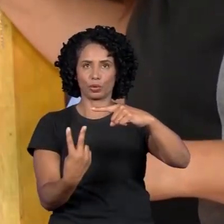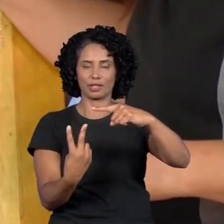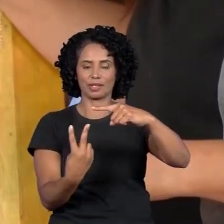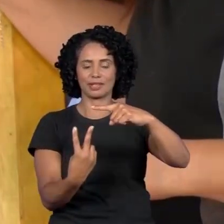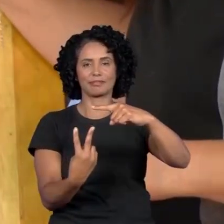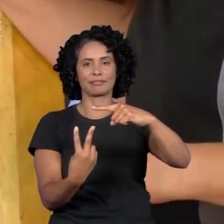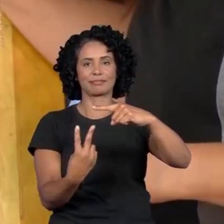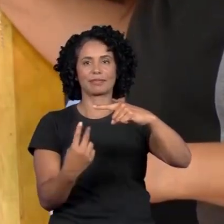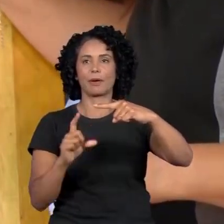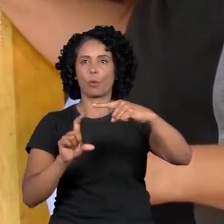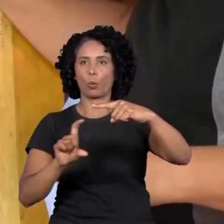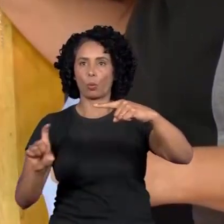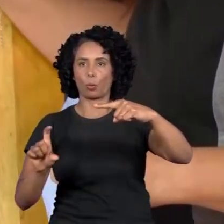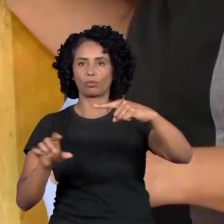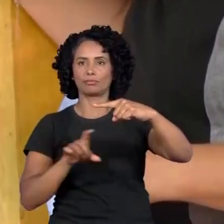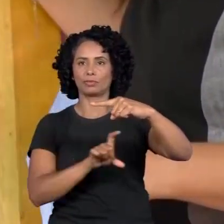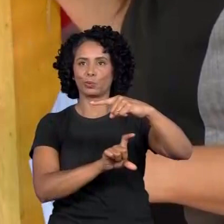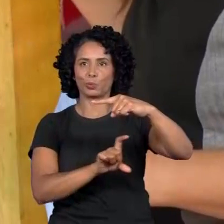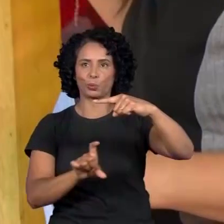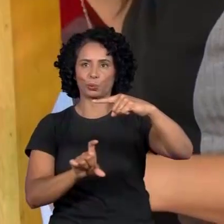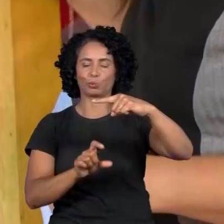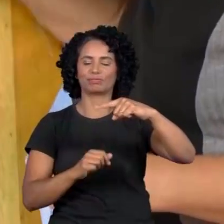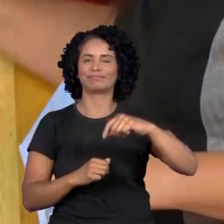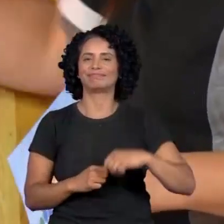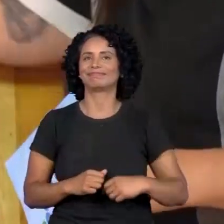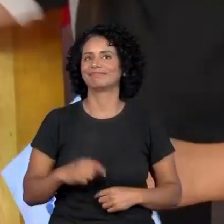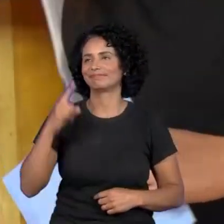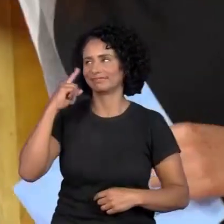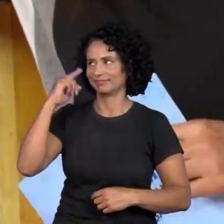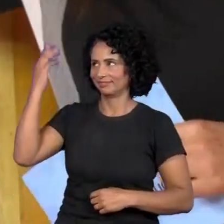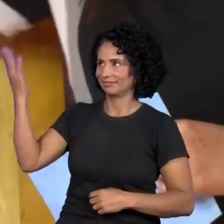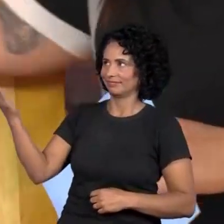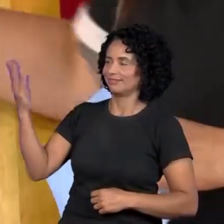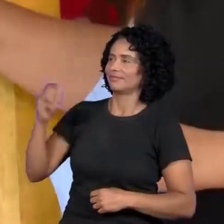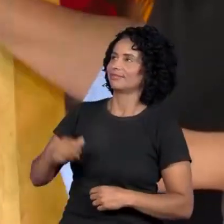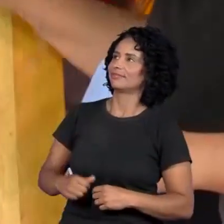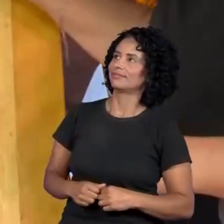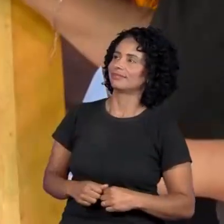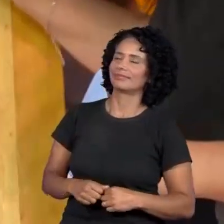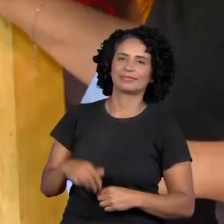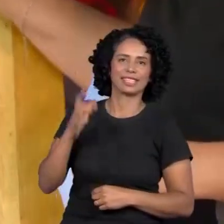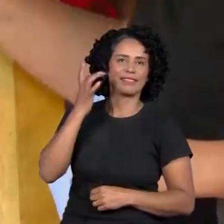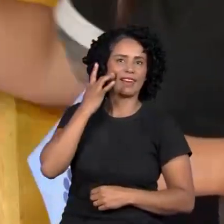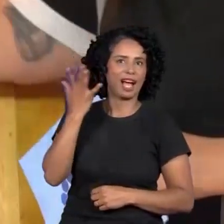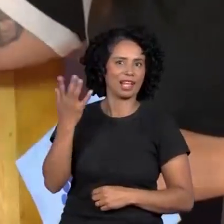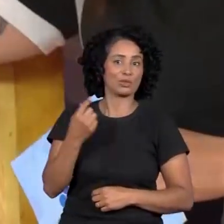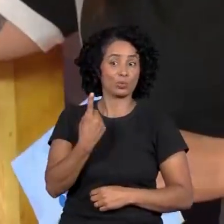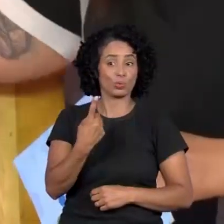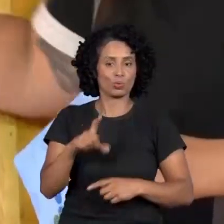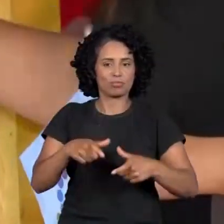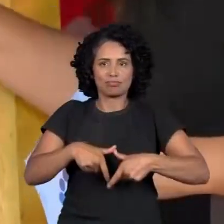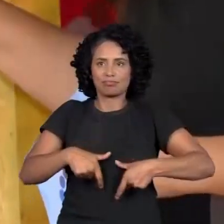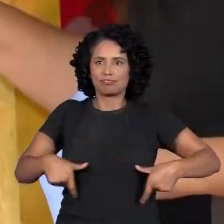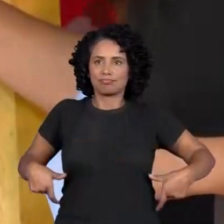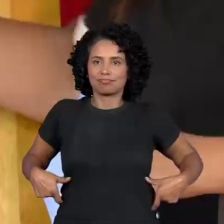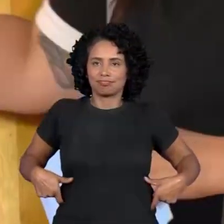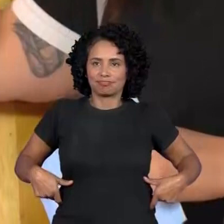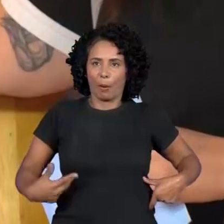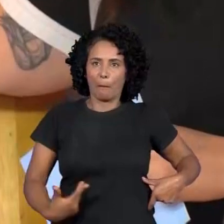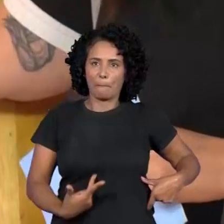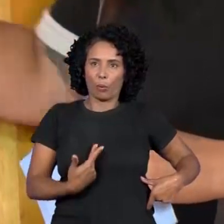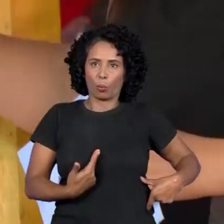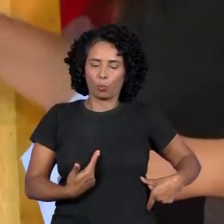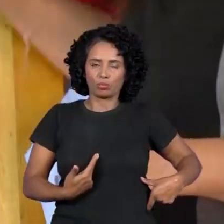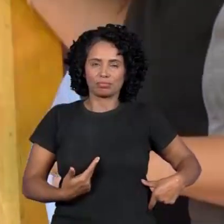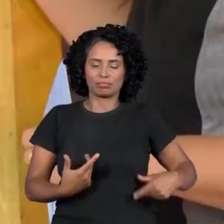partes que eu dividi o inteiro. Então, eu peguei o cinto inteiro e dividi em duas partes,